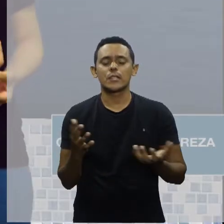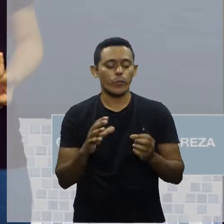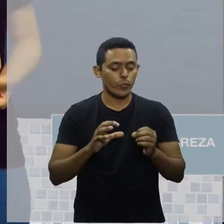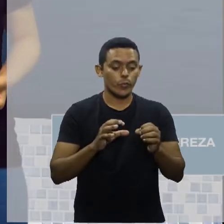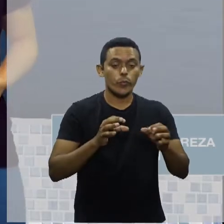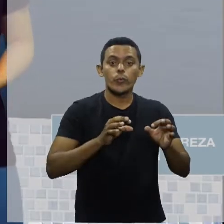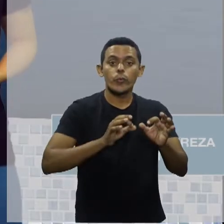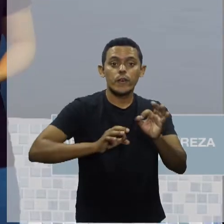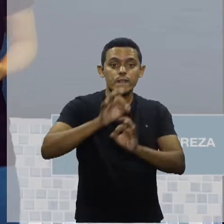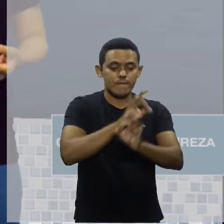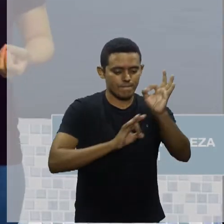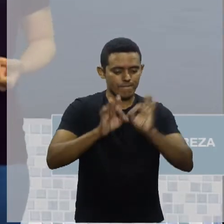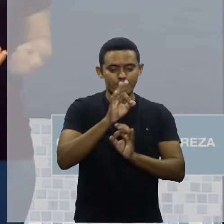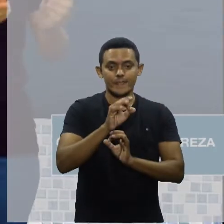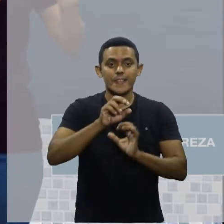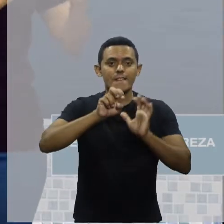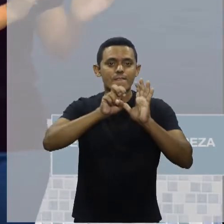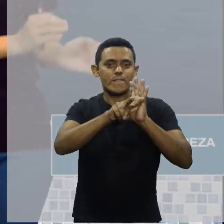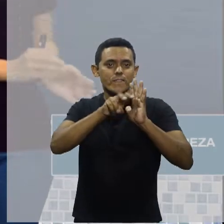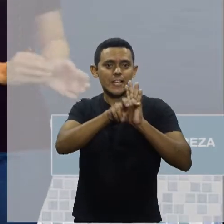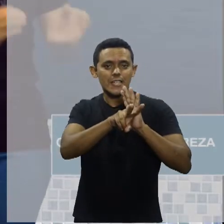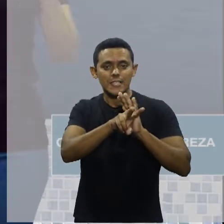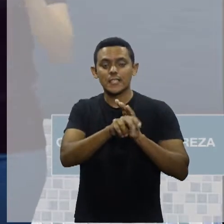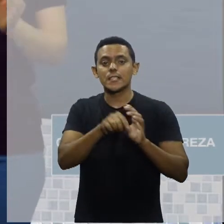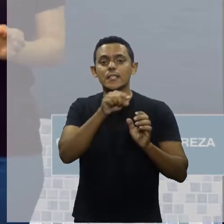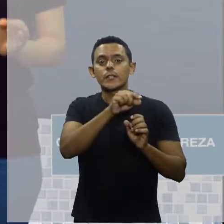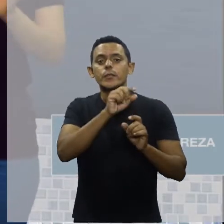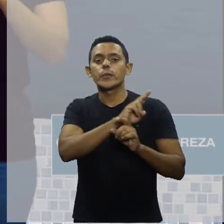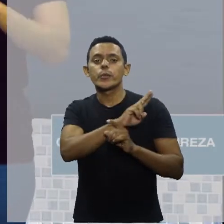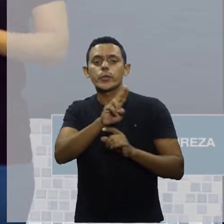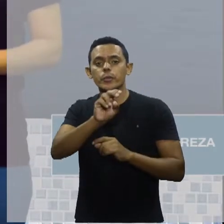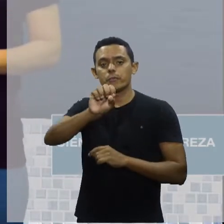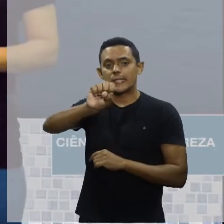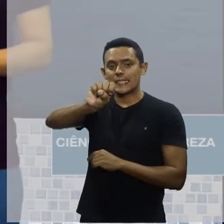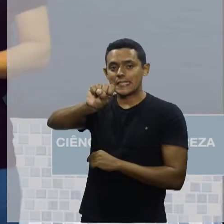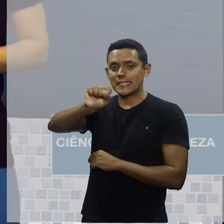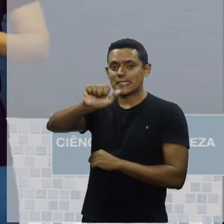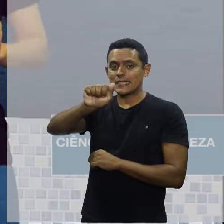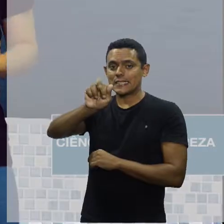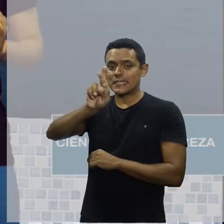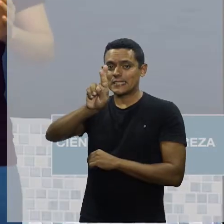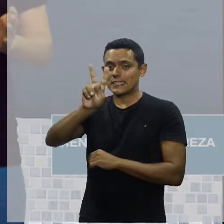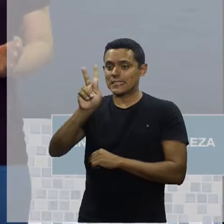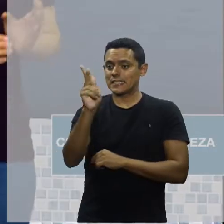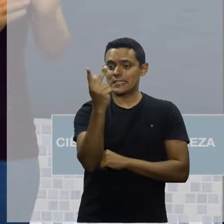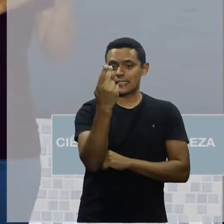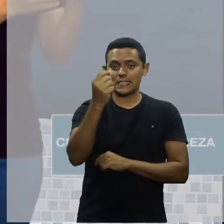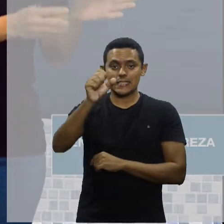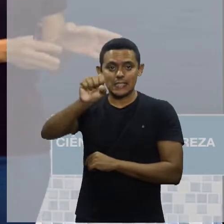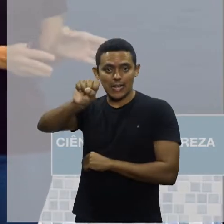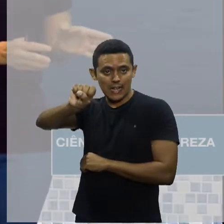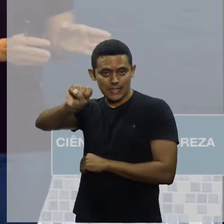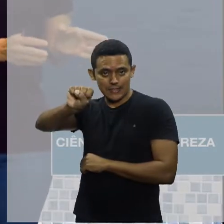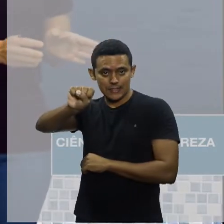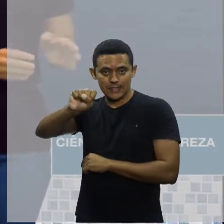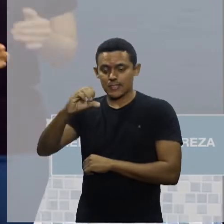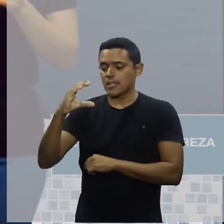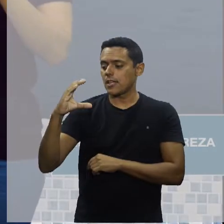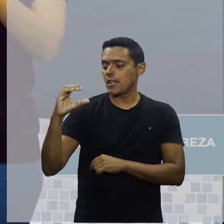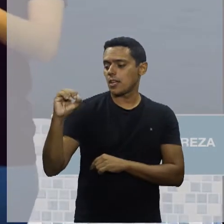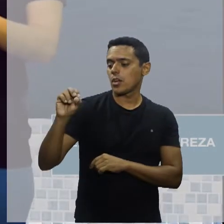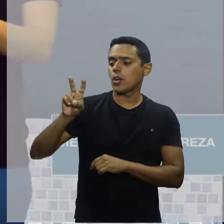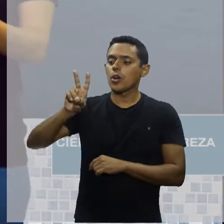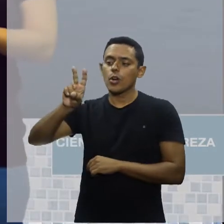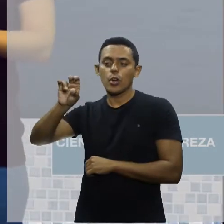Mais especificamente, por um vírus chamado SARS-CoV-2. Então, a doença é COVID-19